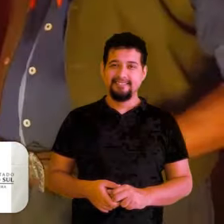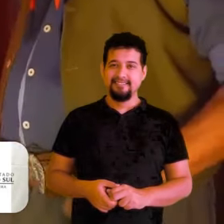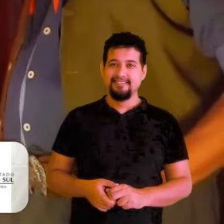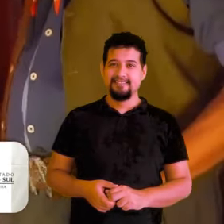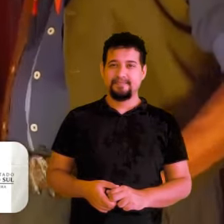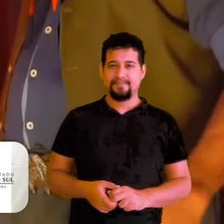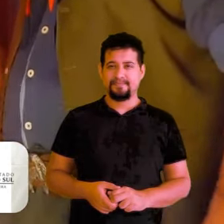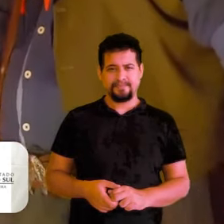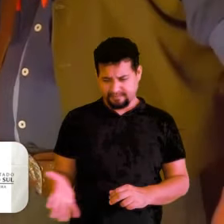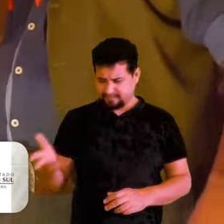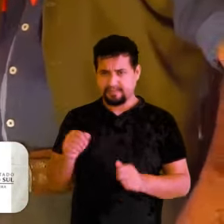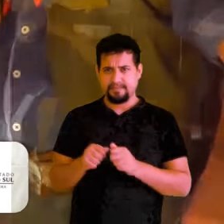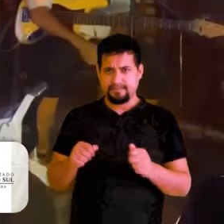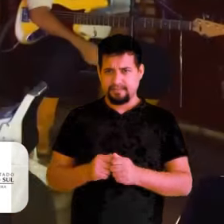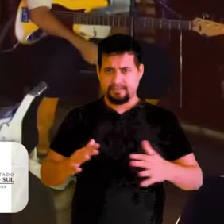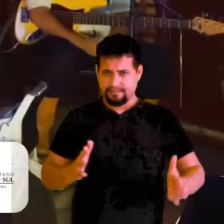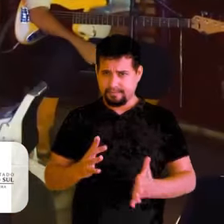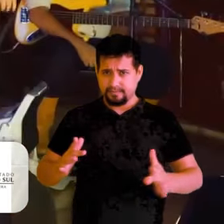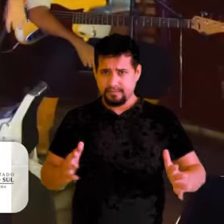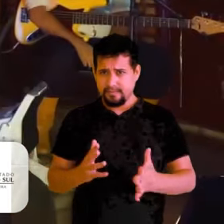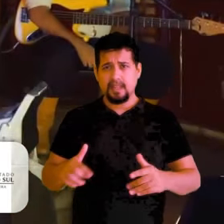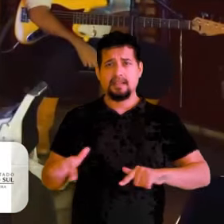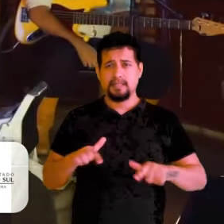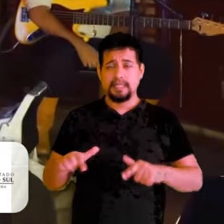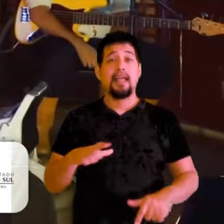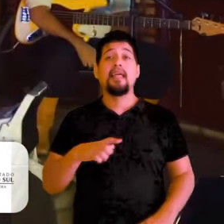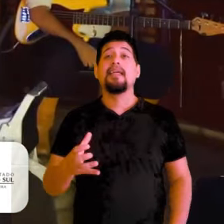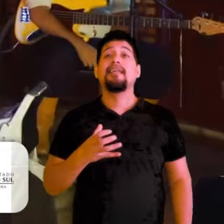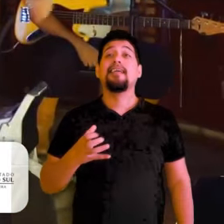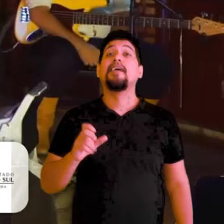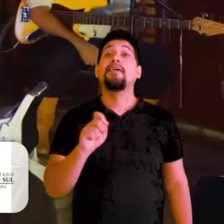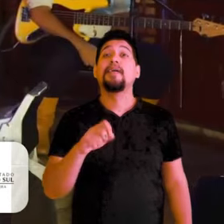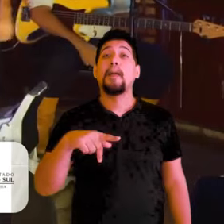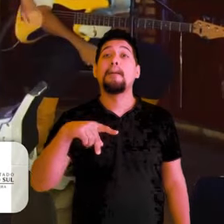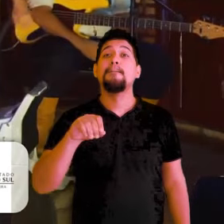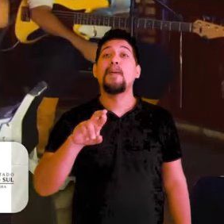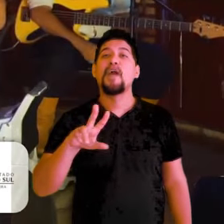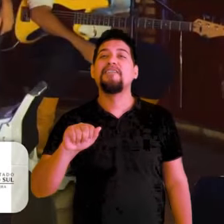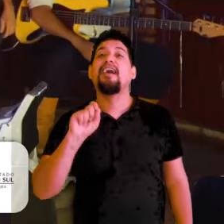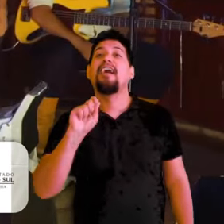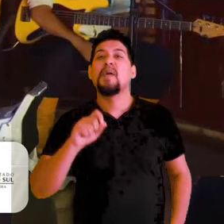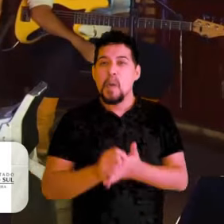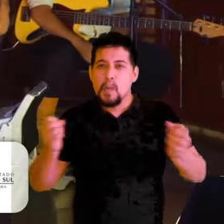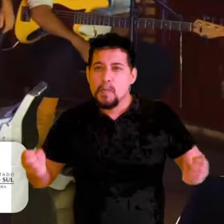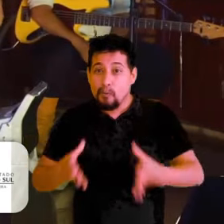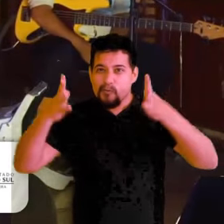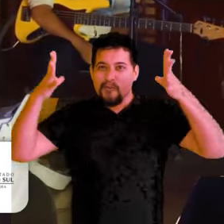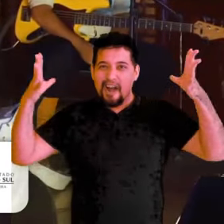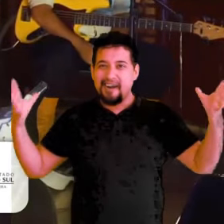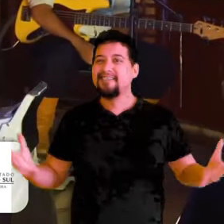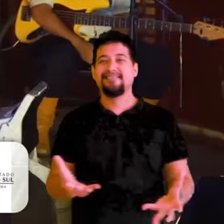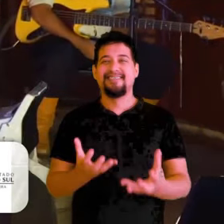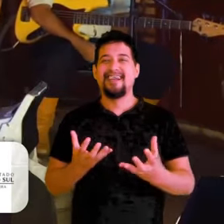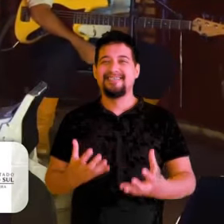Opa. Ui, vamos botar os gaiteiros trabalhar. Eles querem porva, então. Porva? A acordeão está aqui,